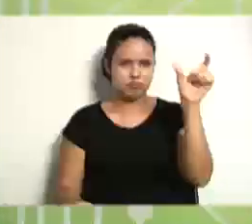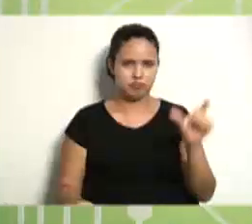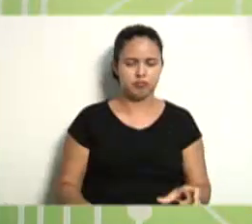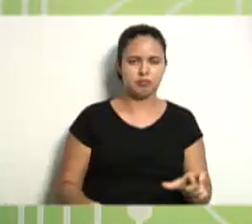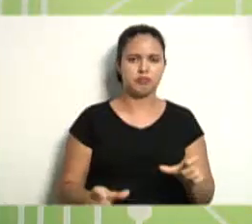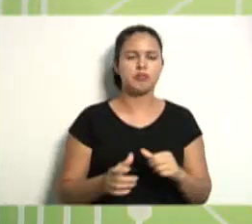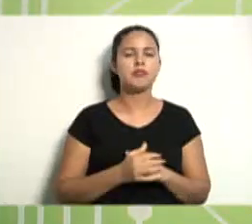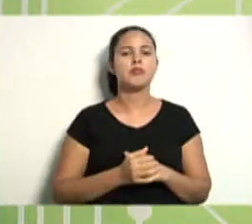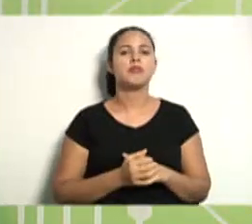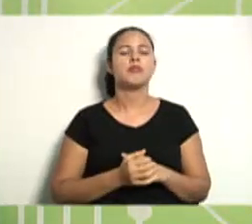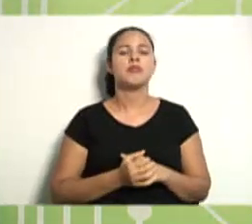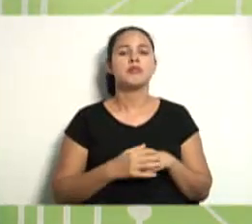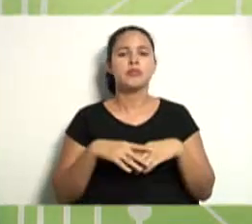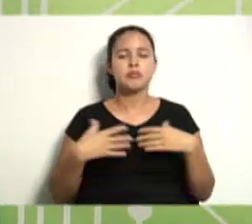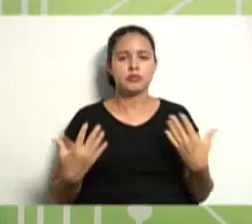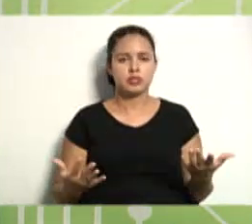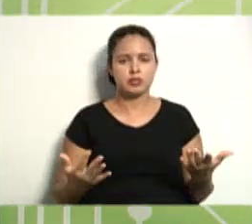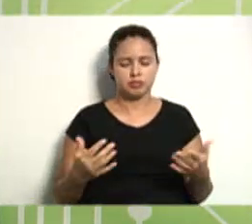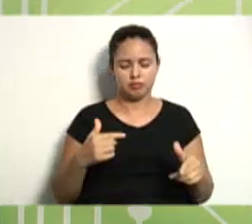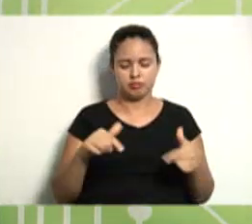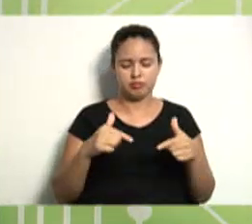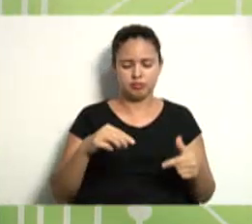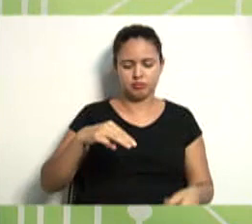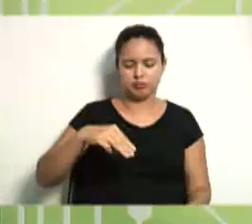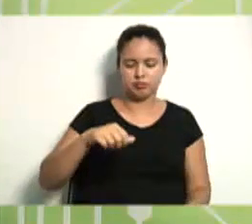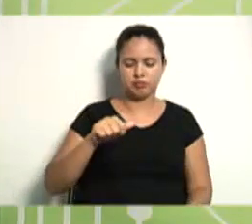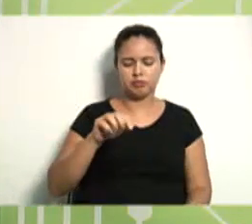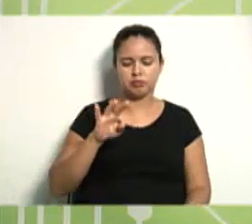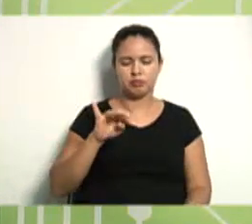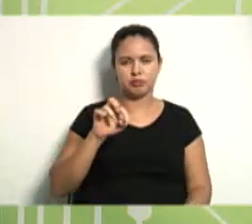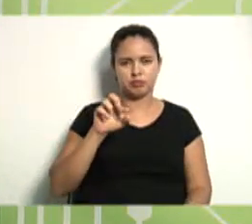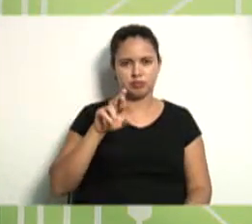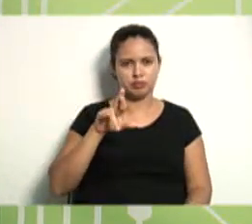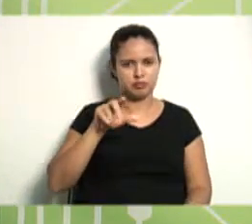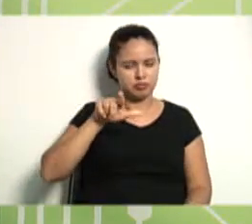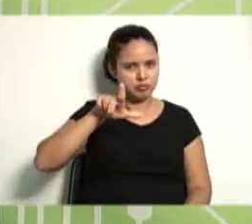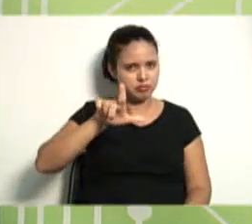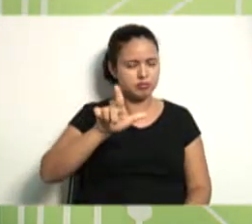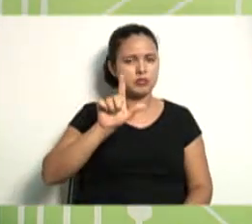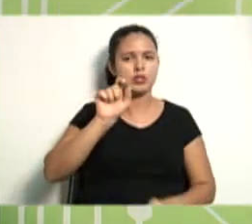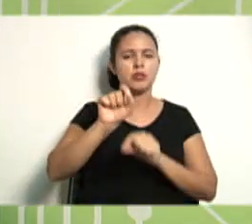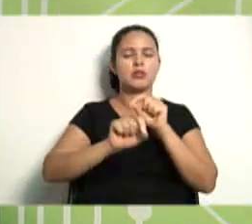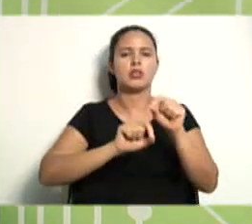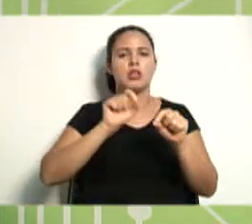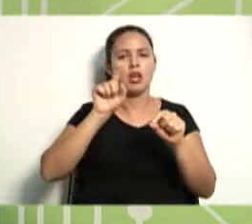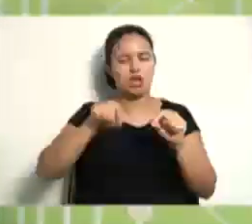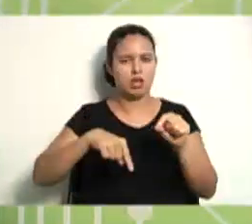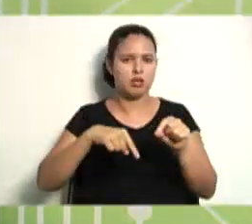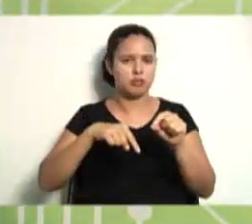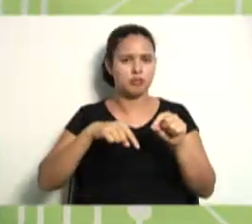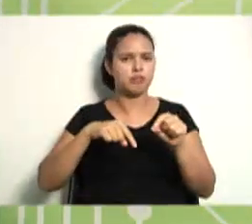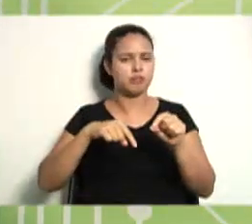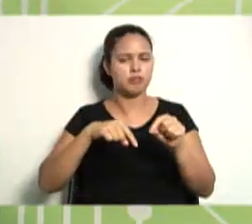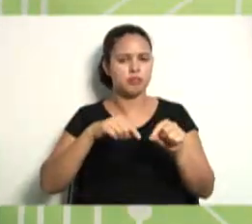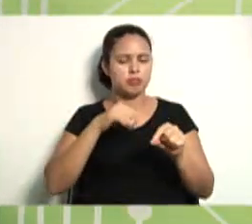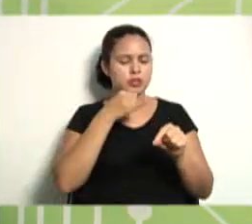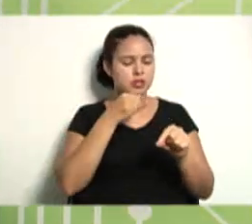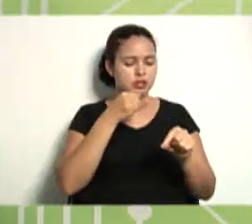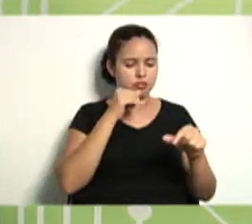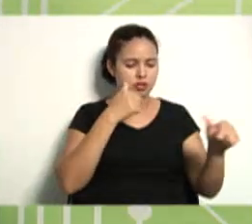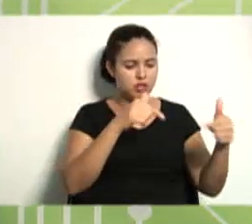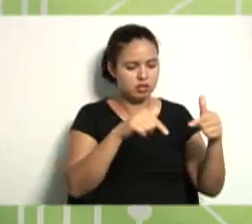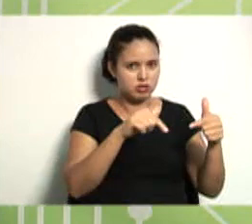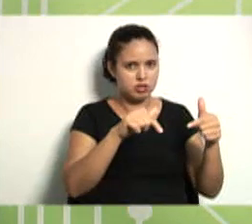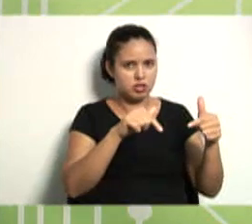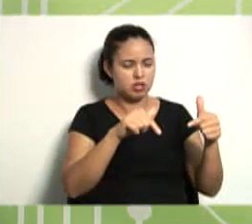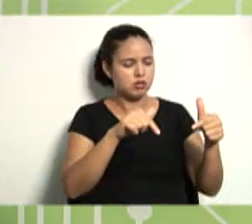E o trabalho material e o trabalho imaterial. O trabalho material, quando o resultado da atividade